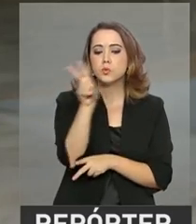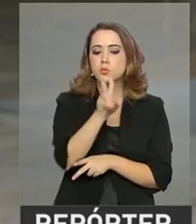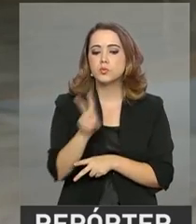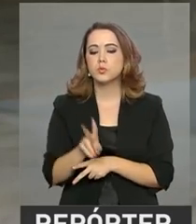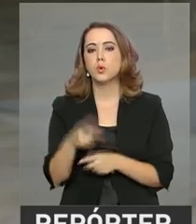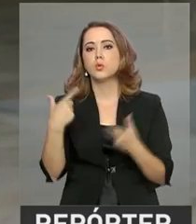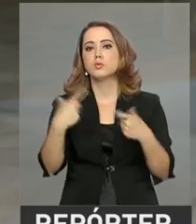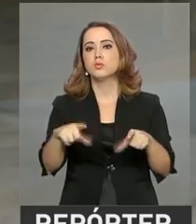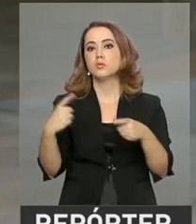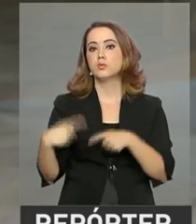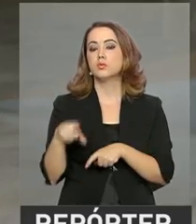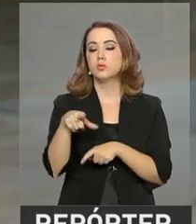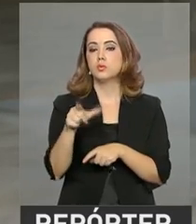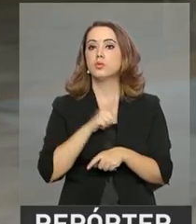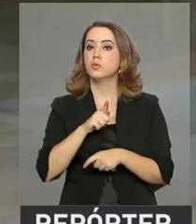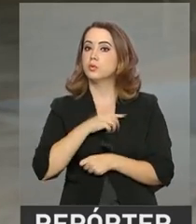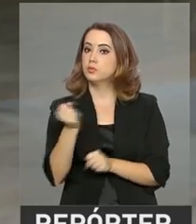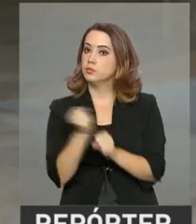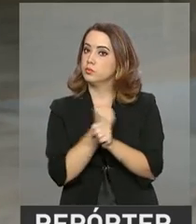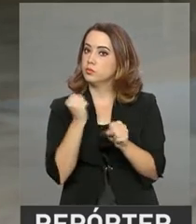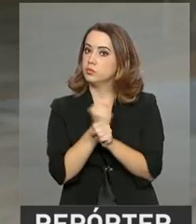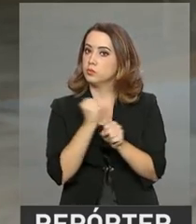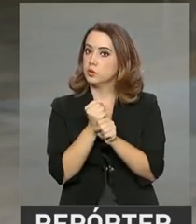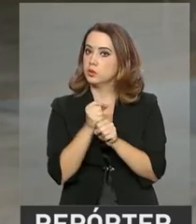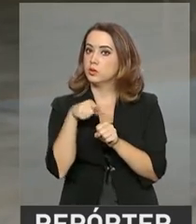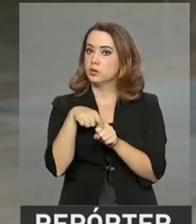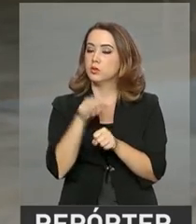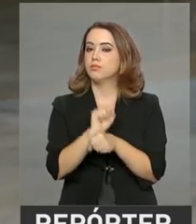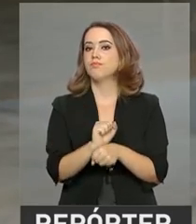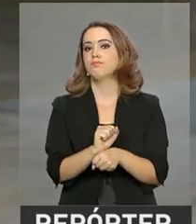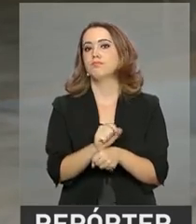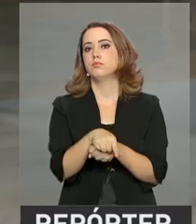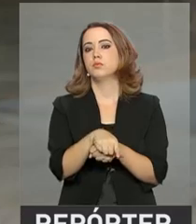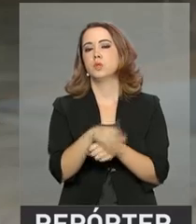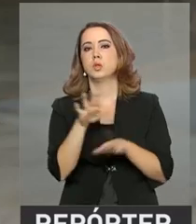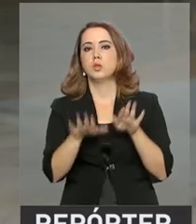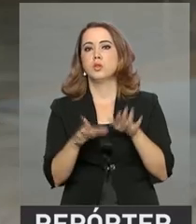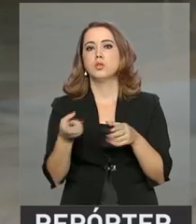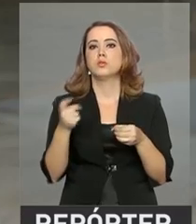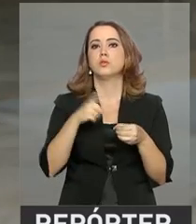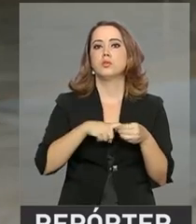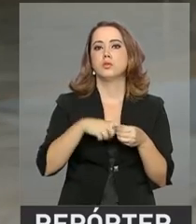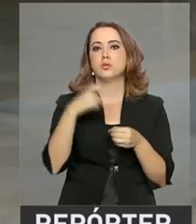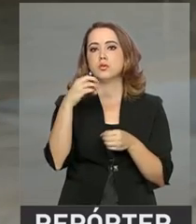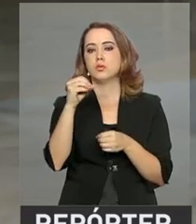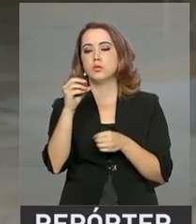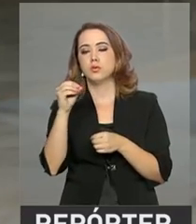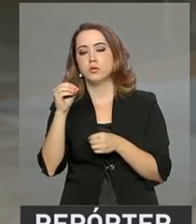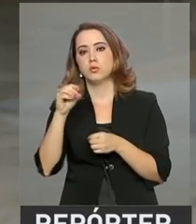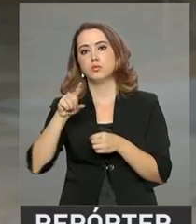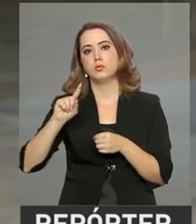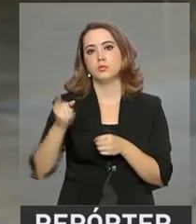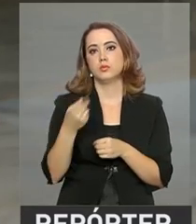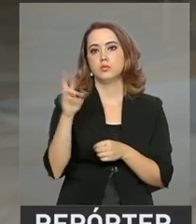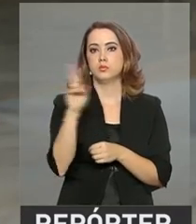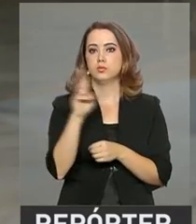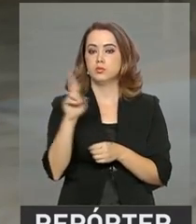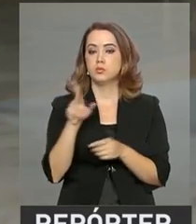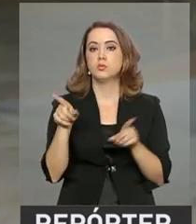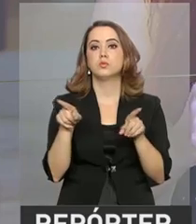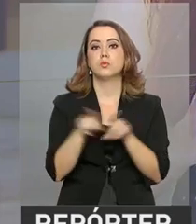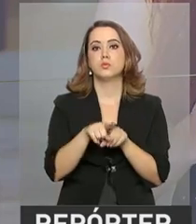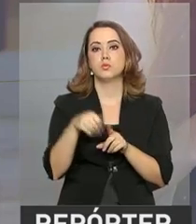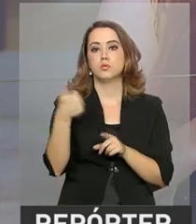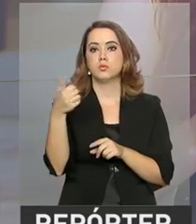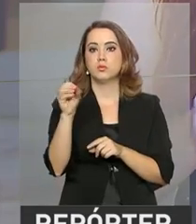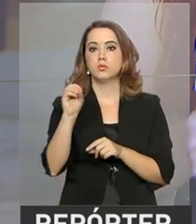ficam essas obras. A meta é retomar as obras que tenham valor entre R$500 mil e R$10 milhões.